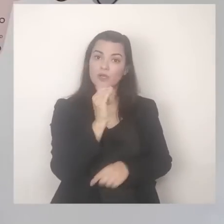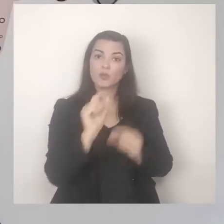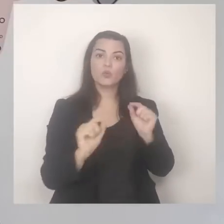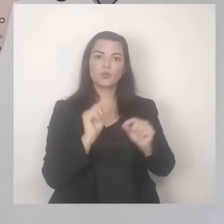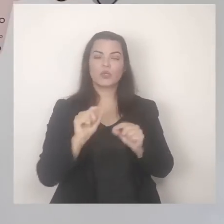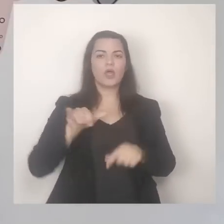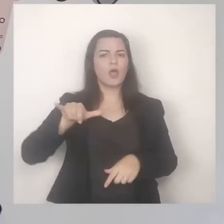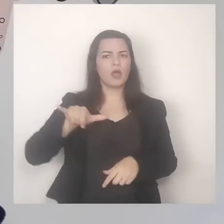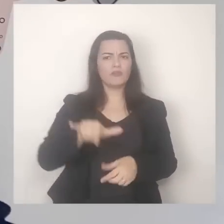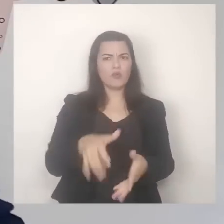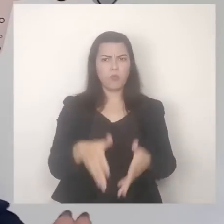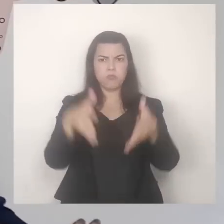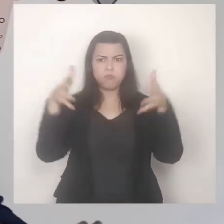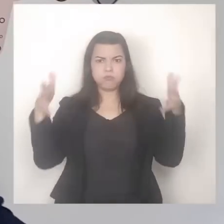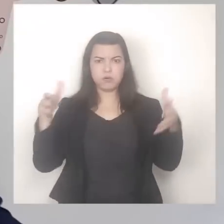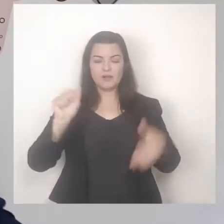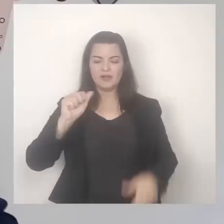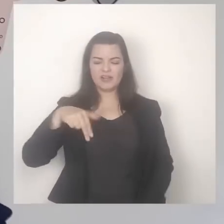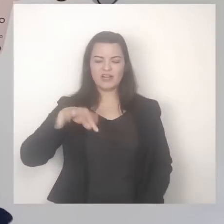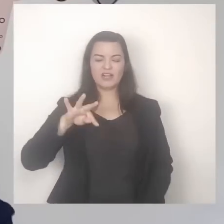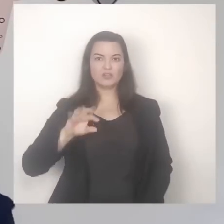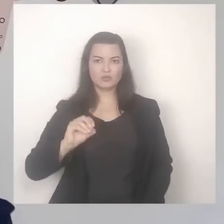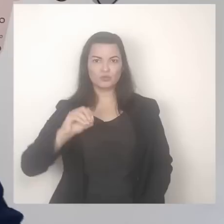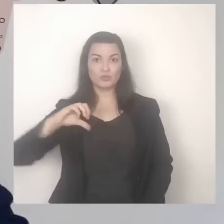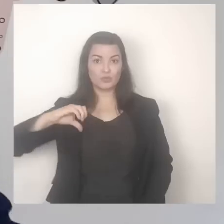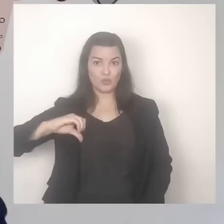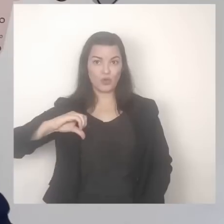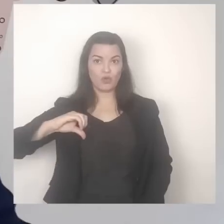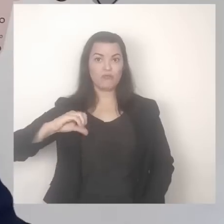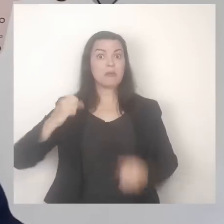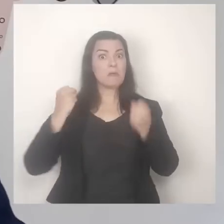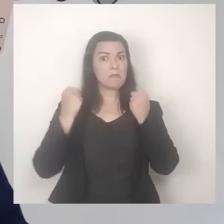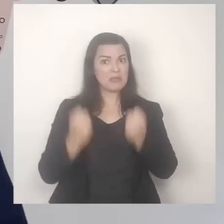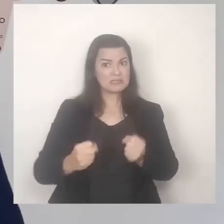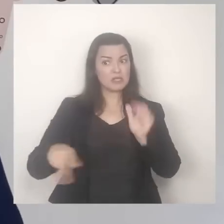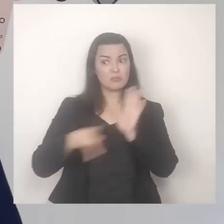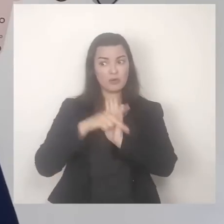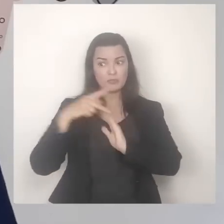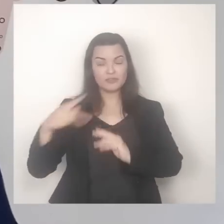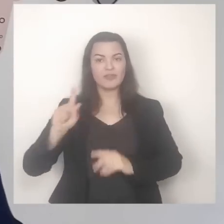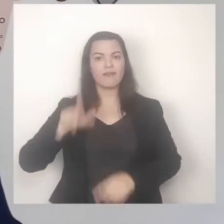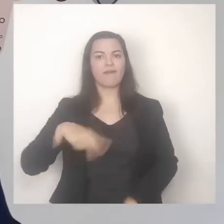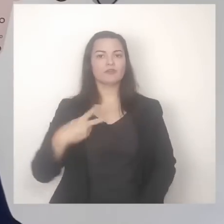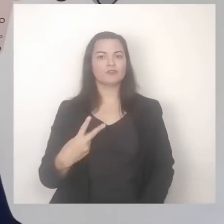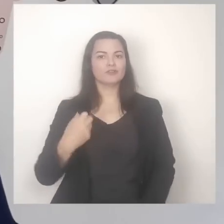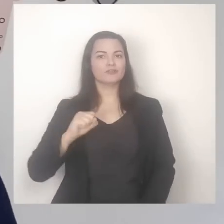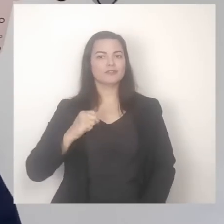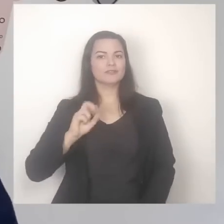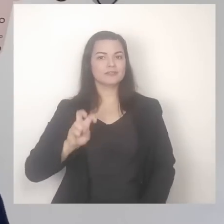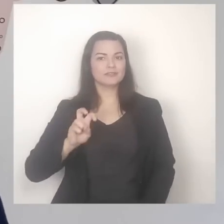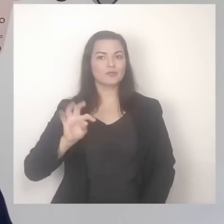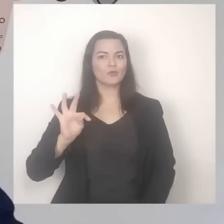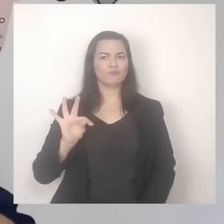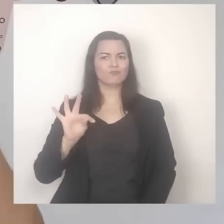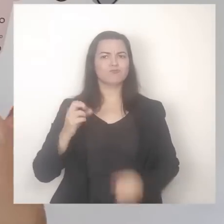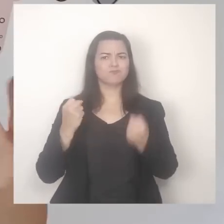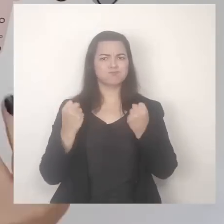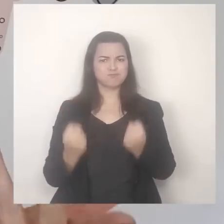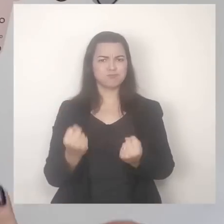o Antonov, ele por si só, ele já pesa 285 toneladas.